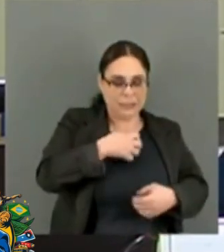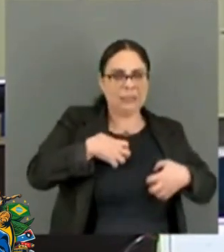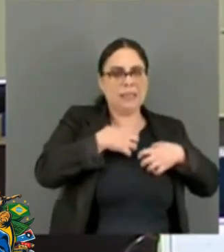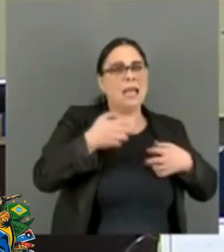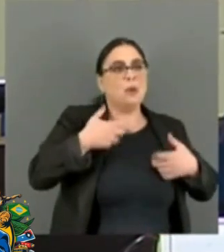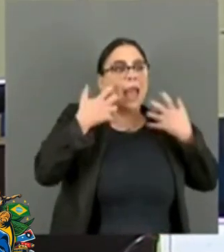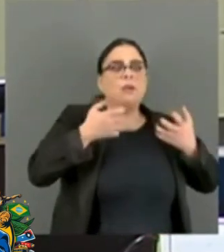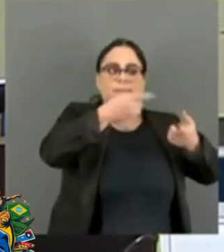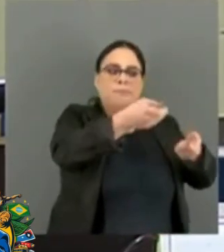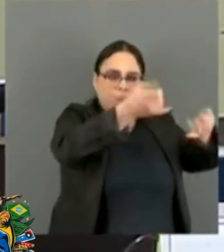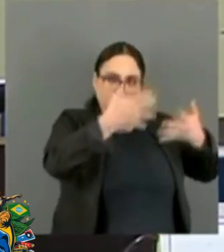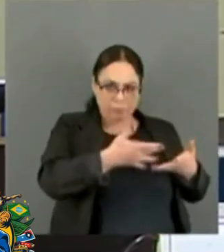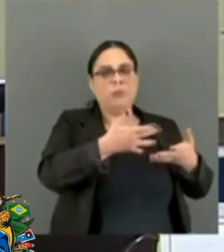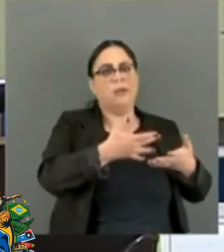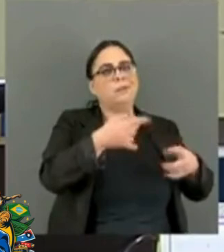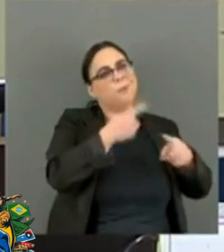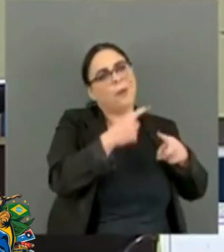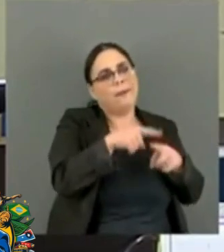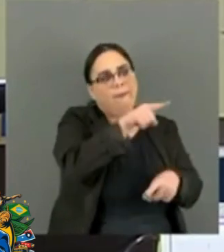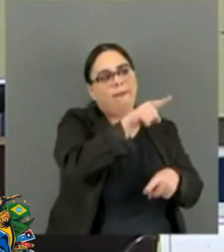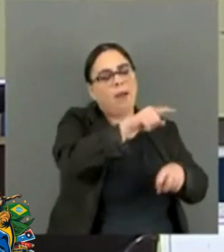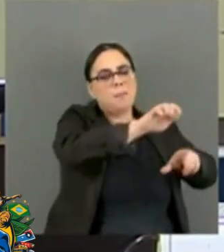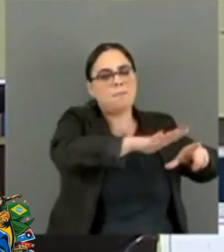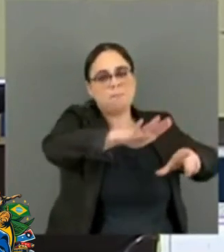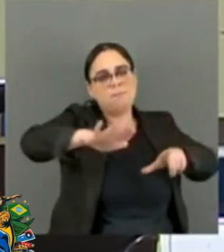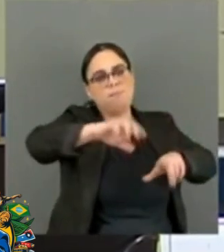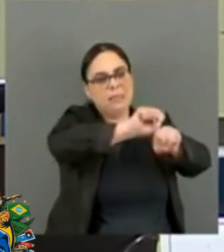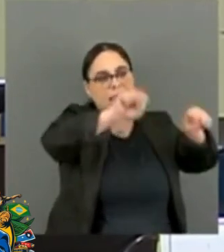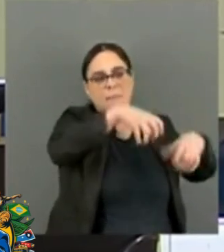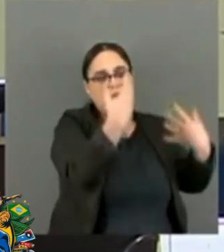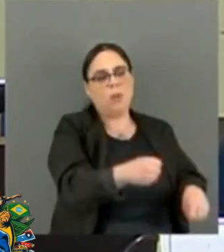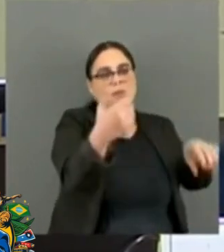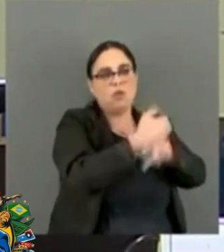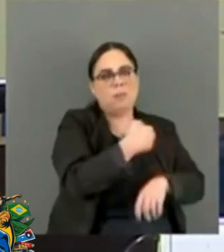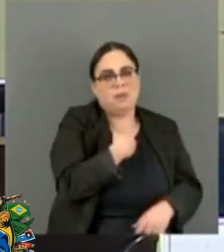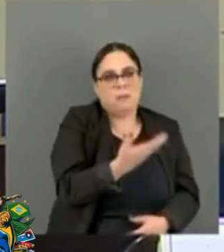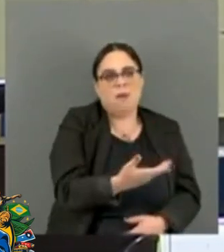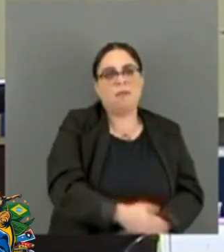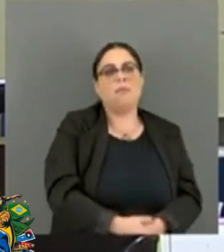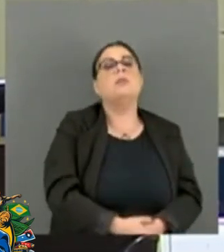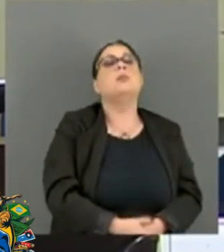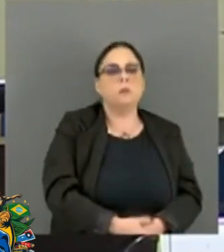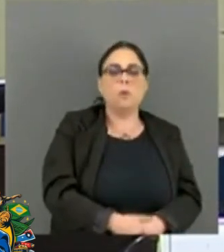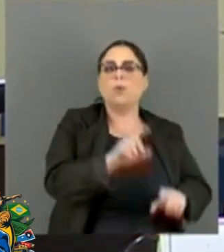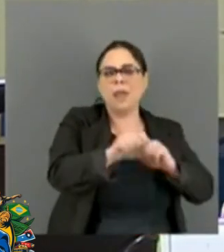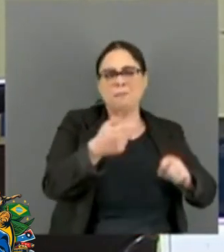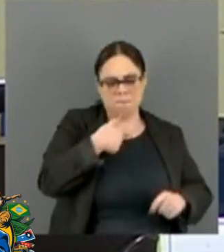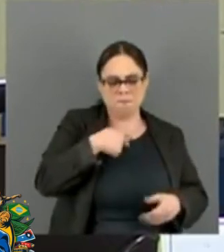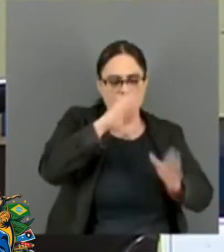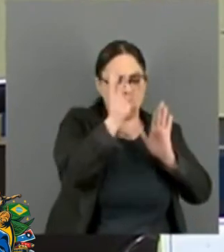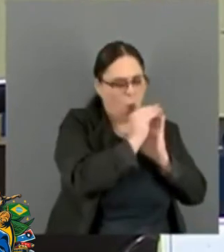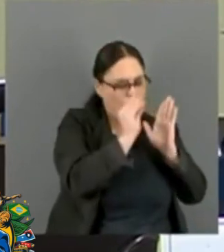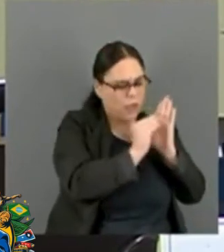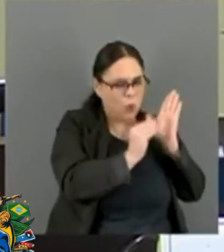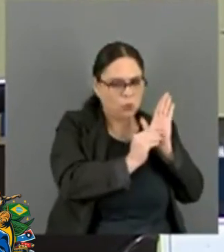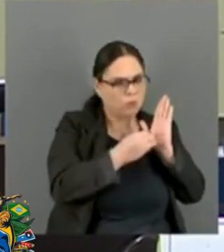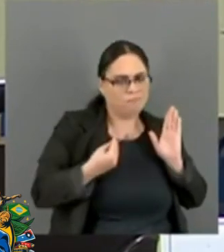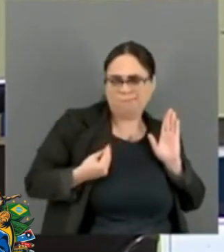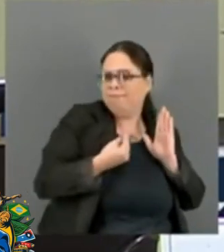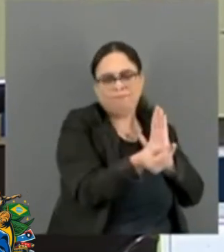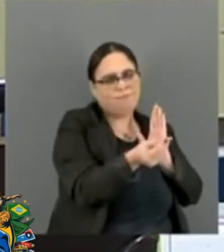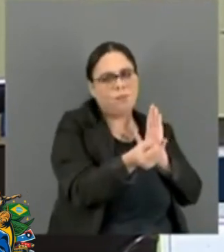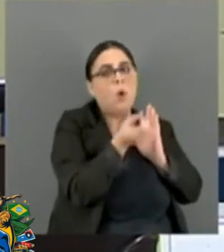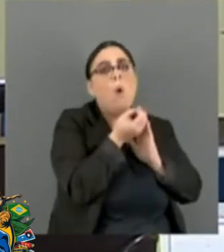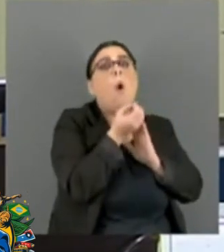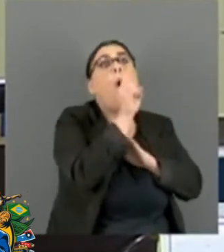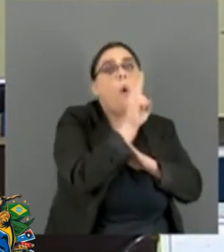ouvir as plataformas que simplesmente não aceitaram estar aqui. Será que, de fato, o meu conteúdo hoje não é entregue? Ou é,